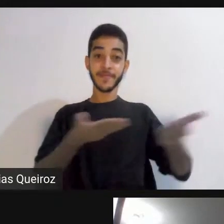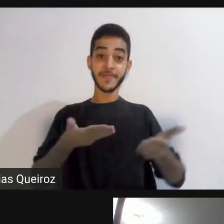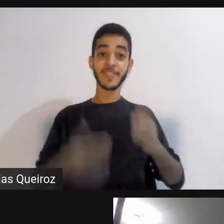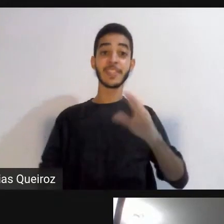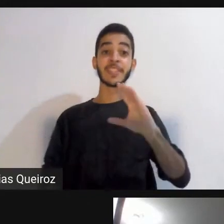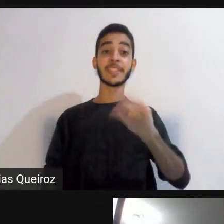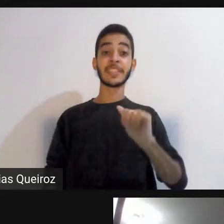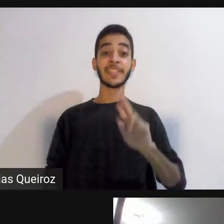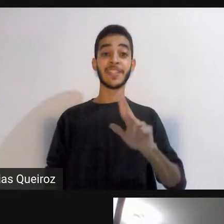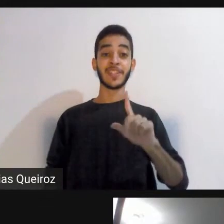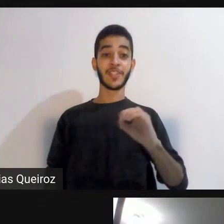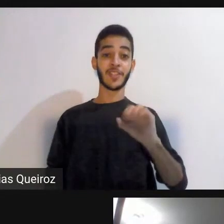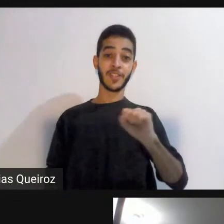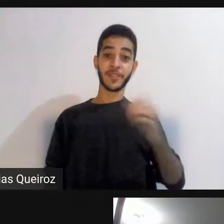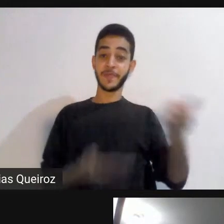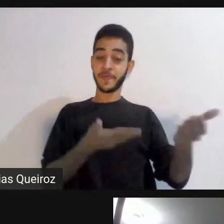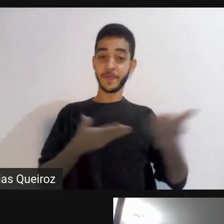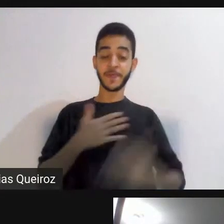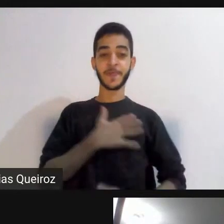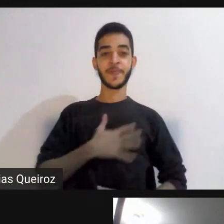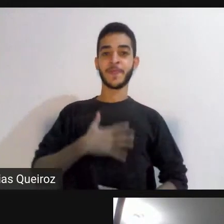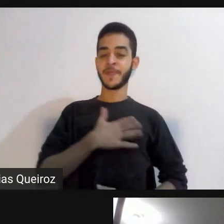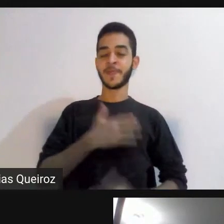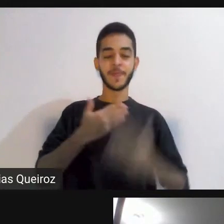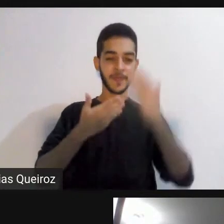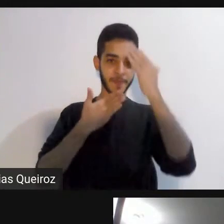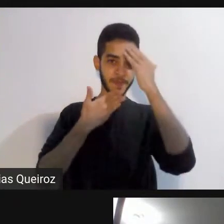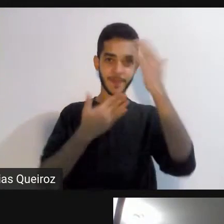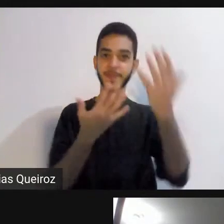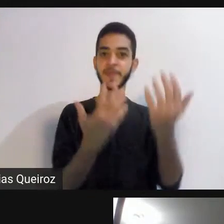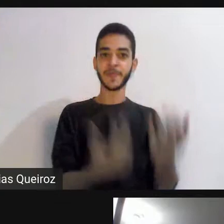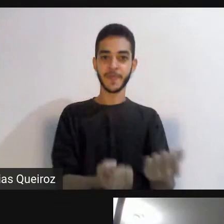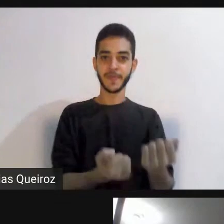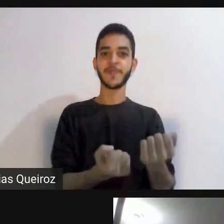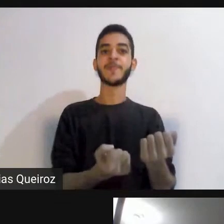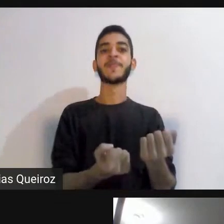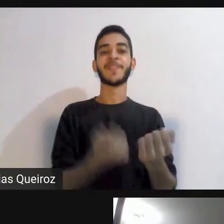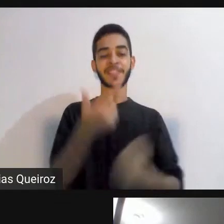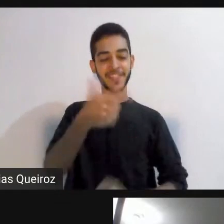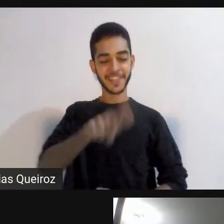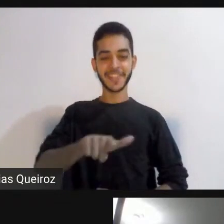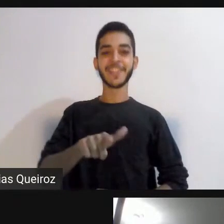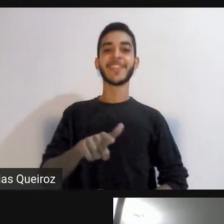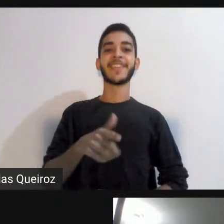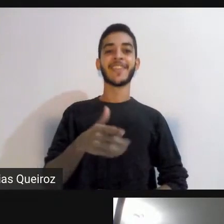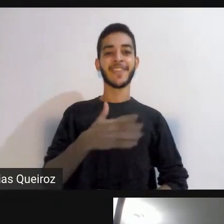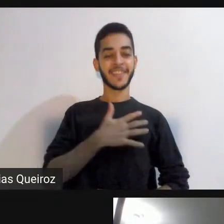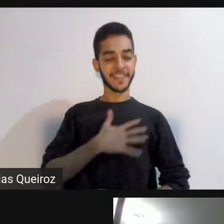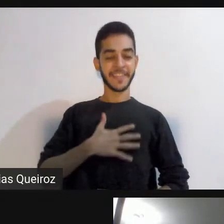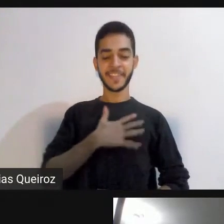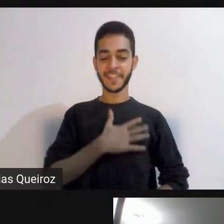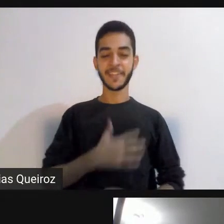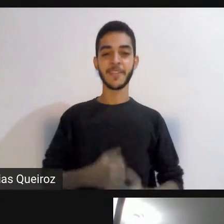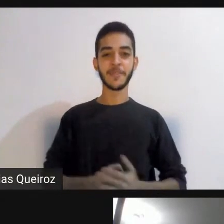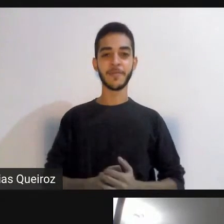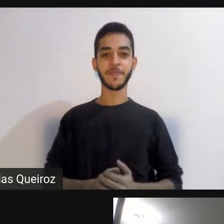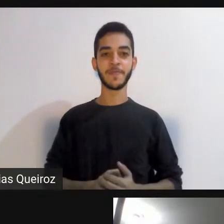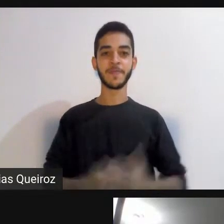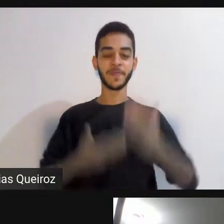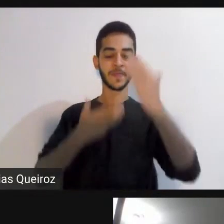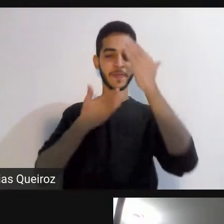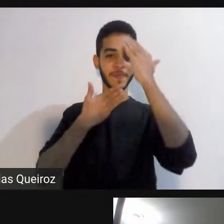uma vez. Obrigado aí por ter aceitado vir fazer mais esse momento aí conosco. Eu que